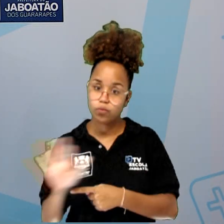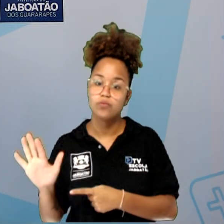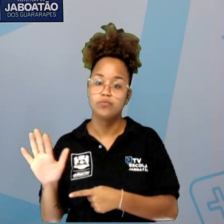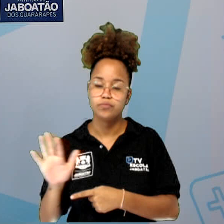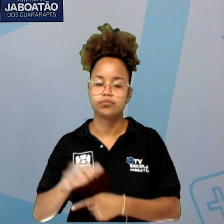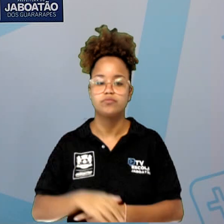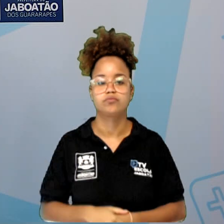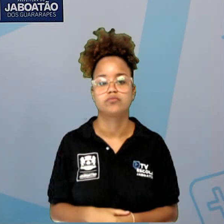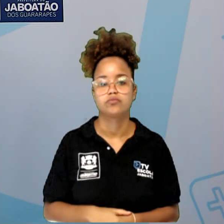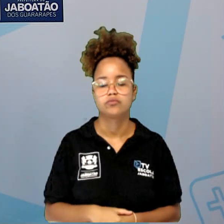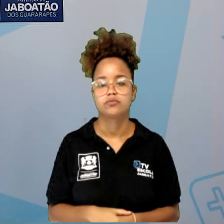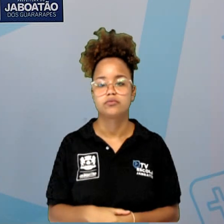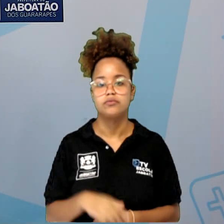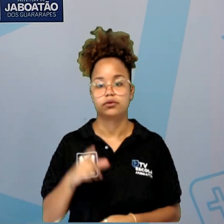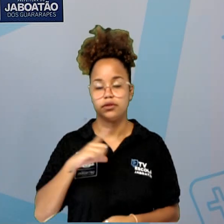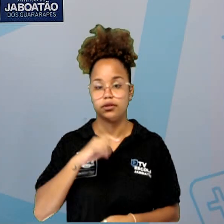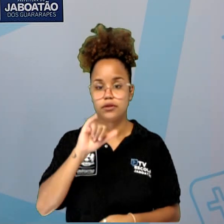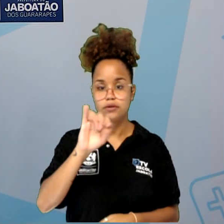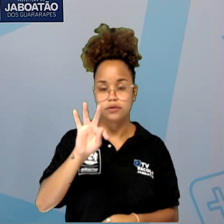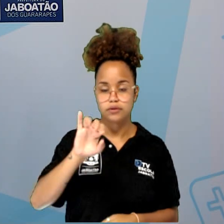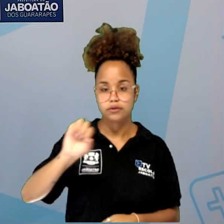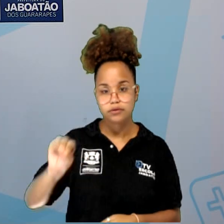digo It's nine